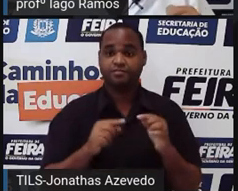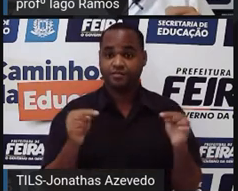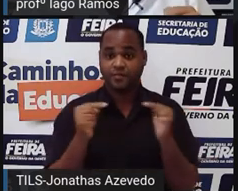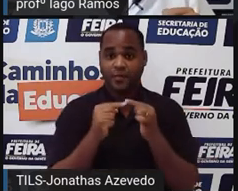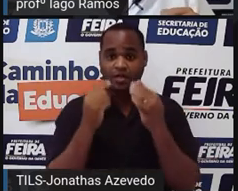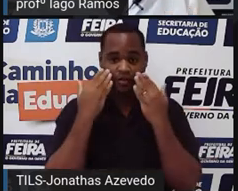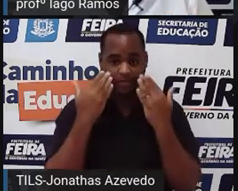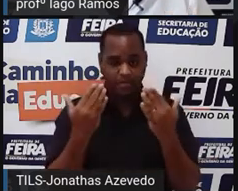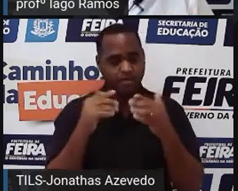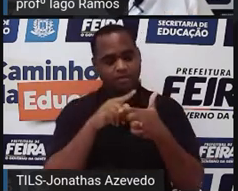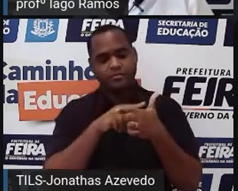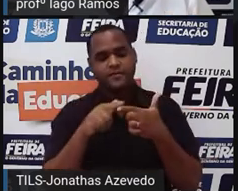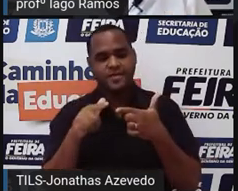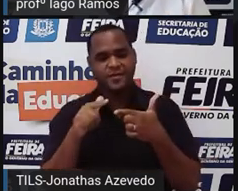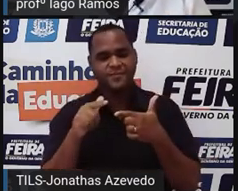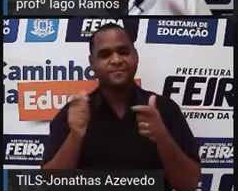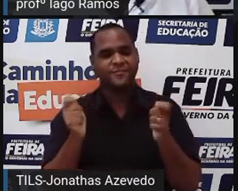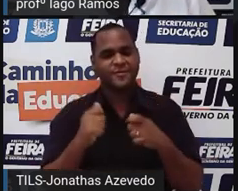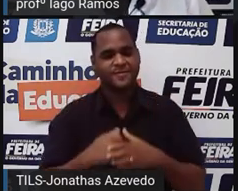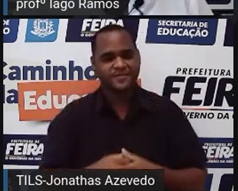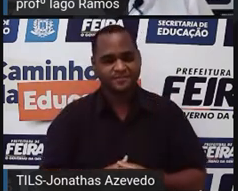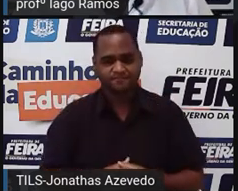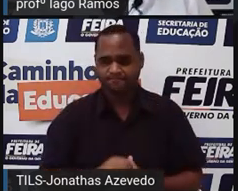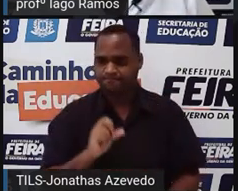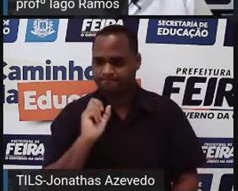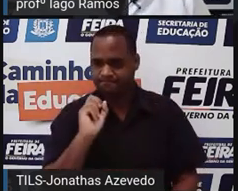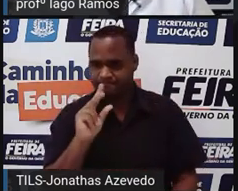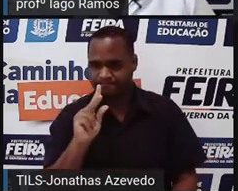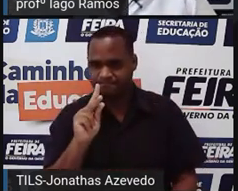representar uma divisão. Certo? Tranquilo?